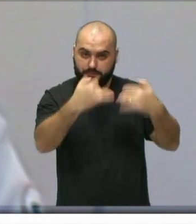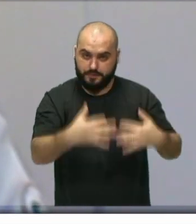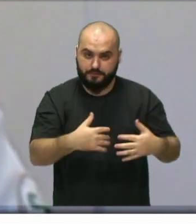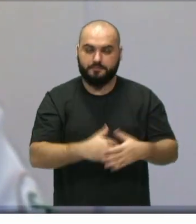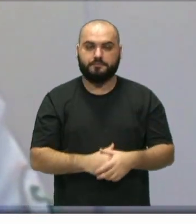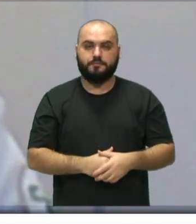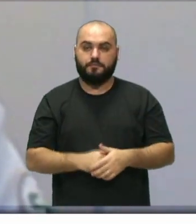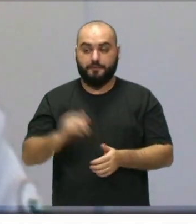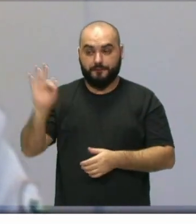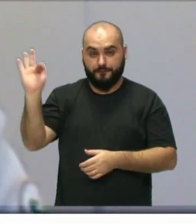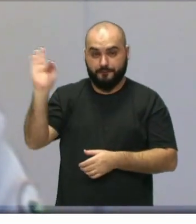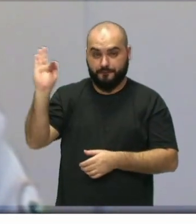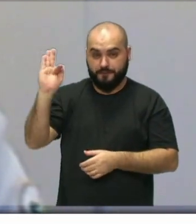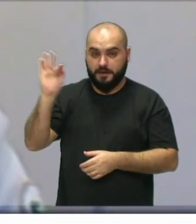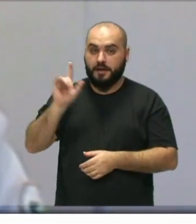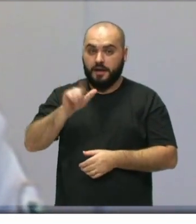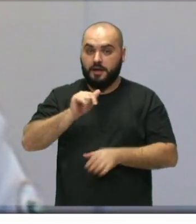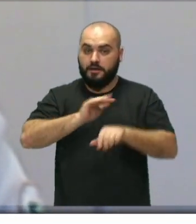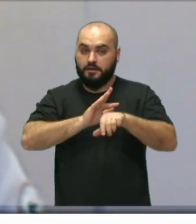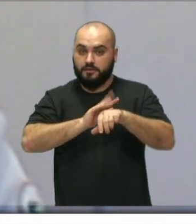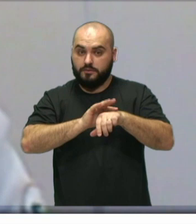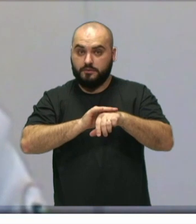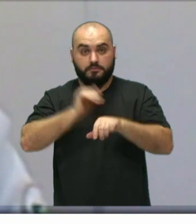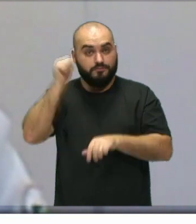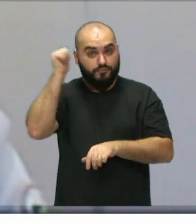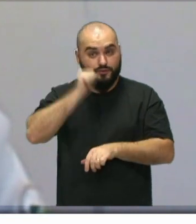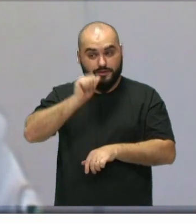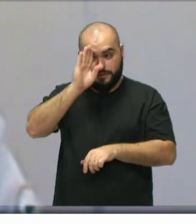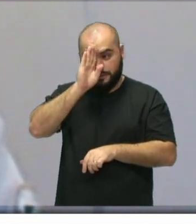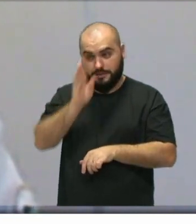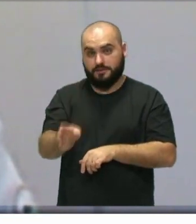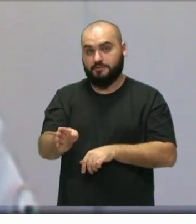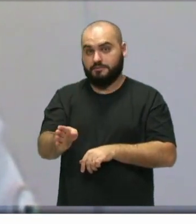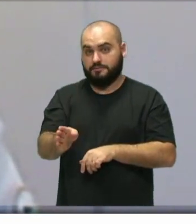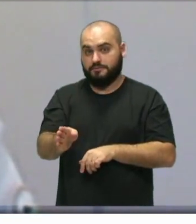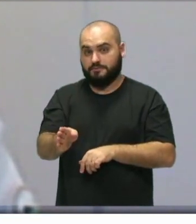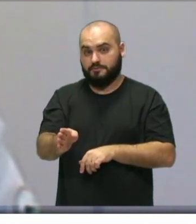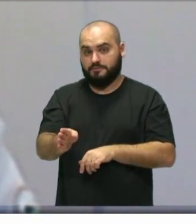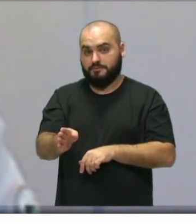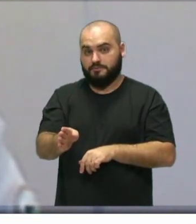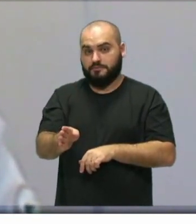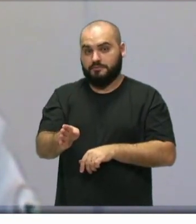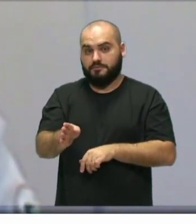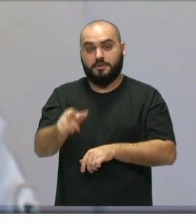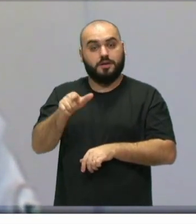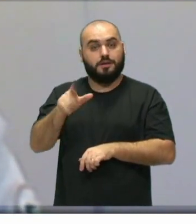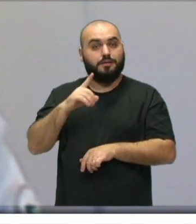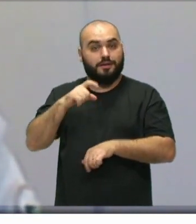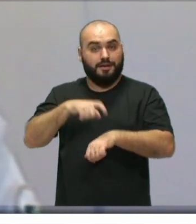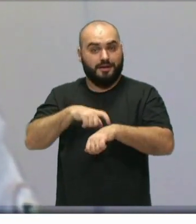a fibromialgia é uma doença que acomete mulheres. Ela durante todo esse tempo que eu atendo fibromialgia, até